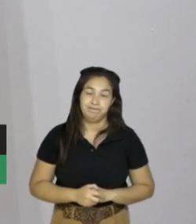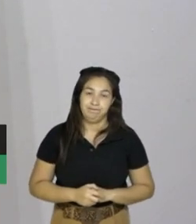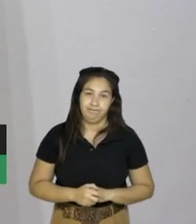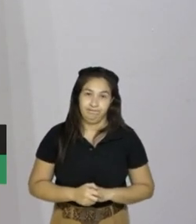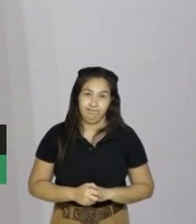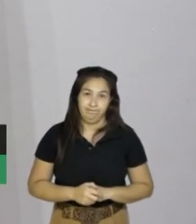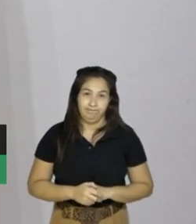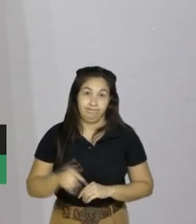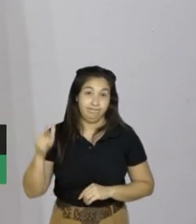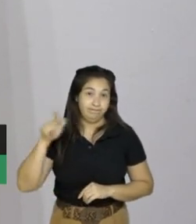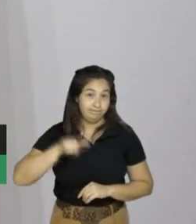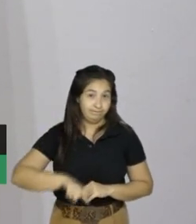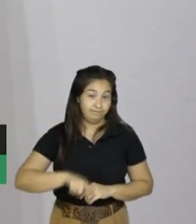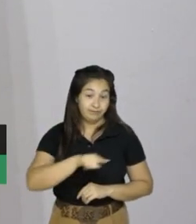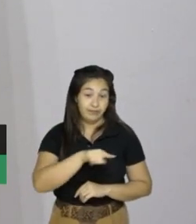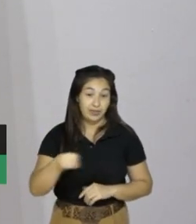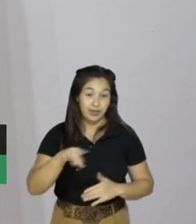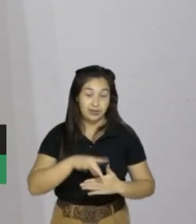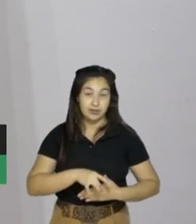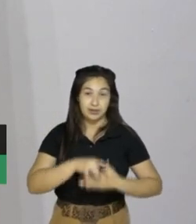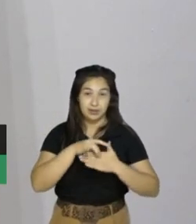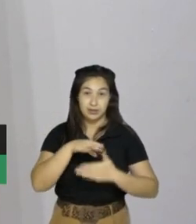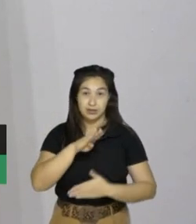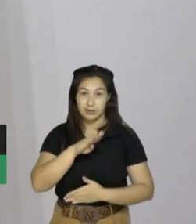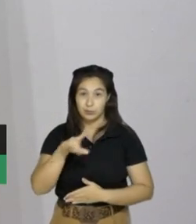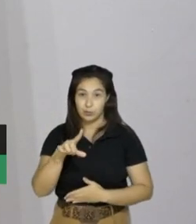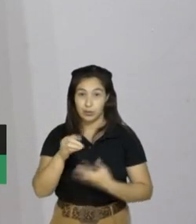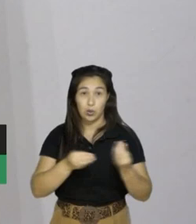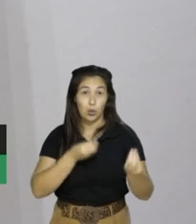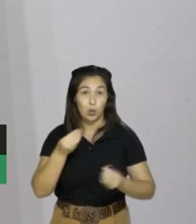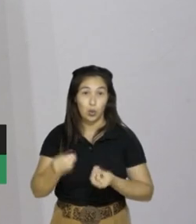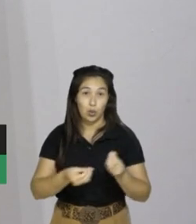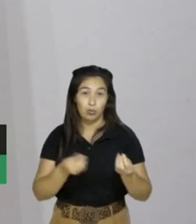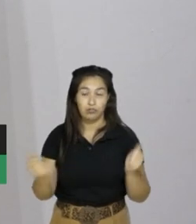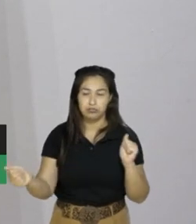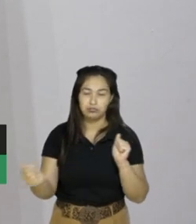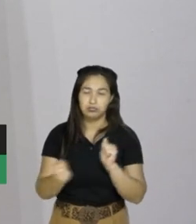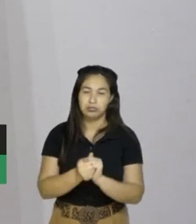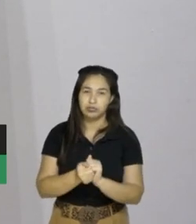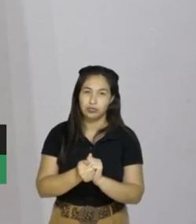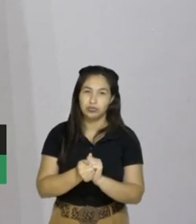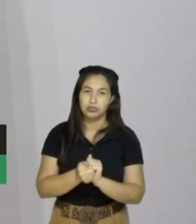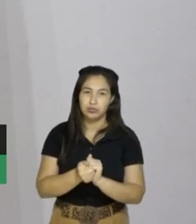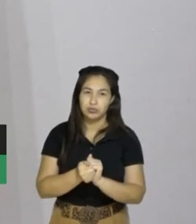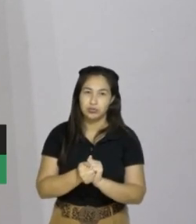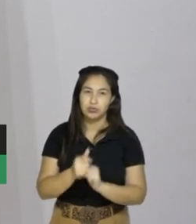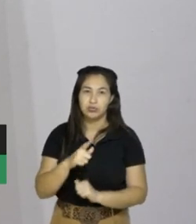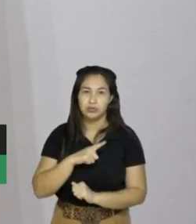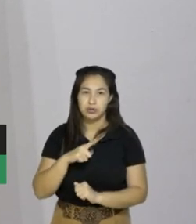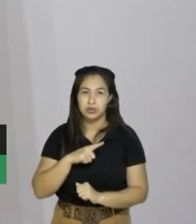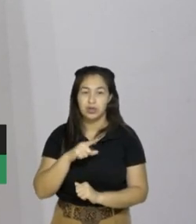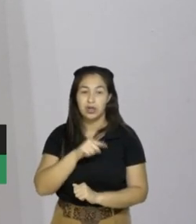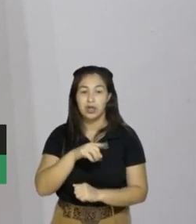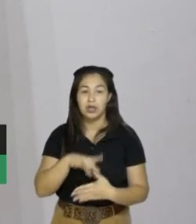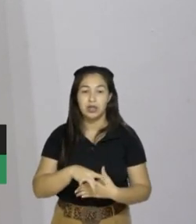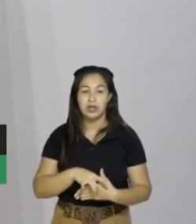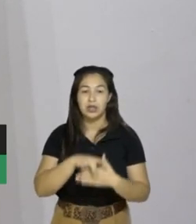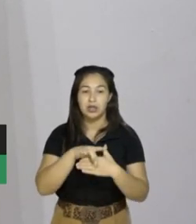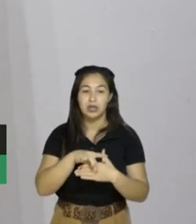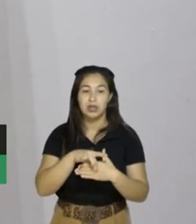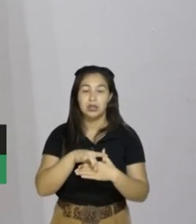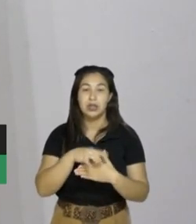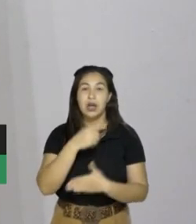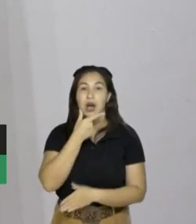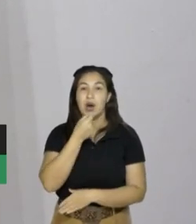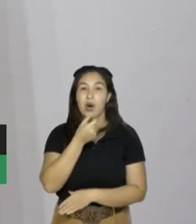saudades lideranças de Blumenau que vieram junto com um grande líder o homem